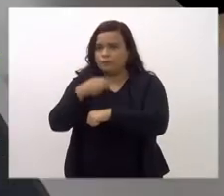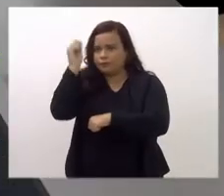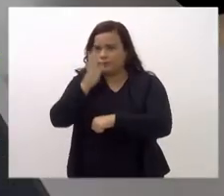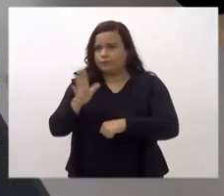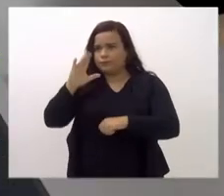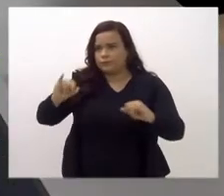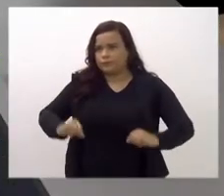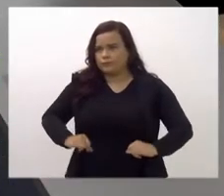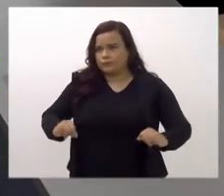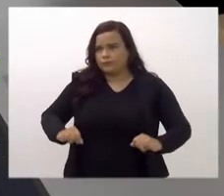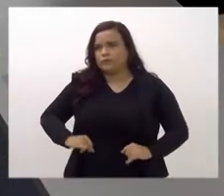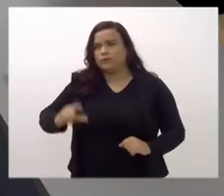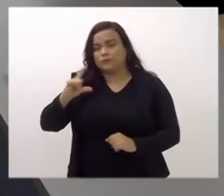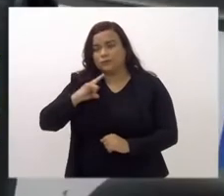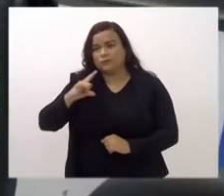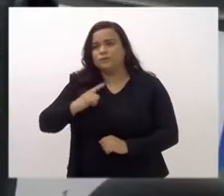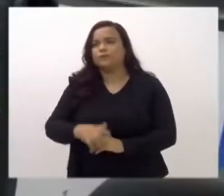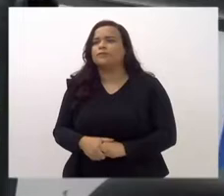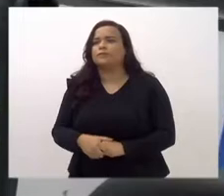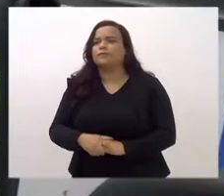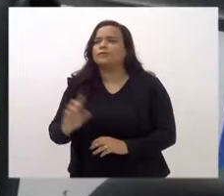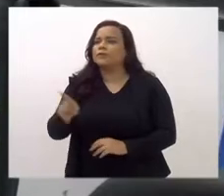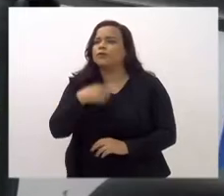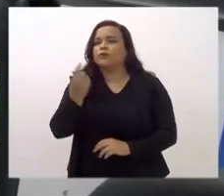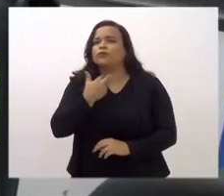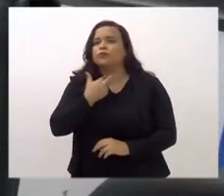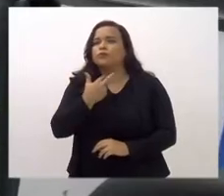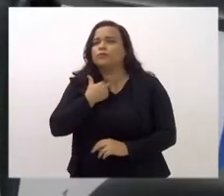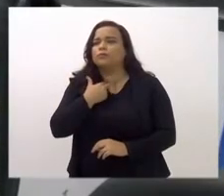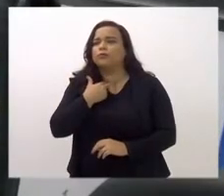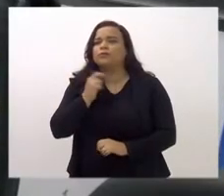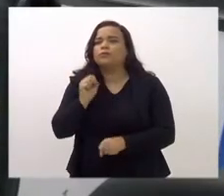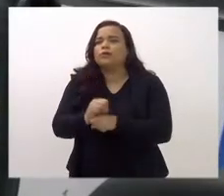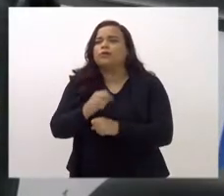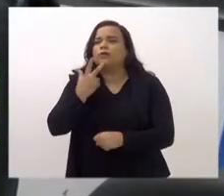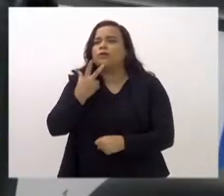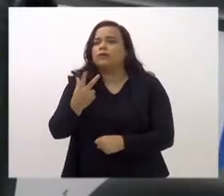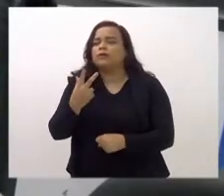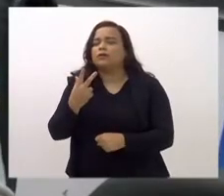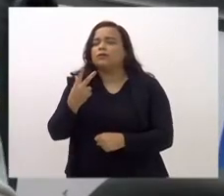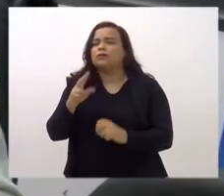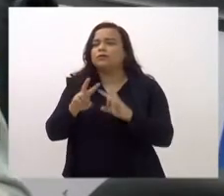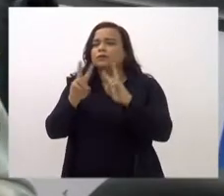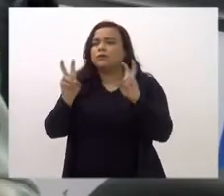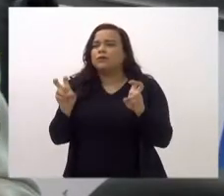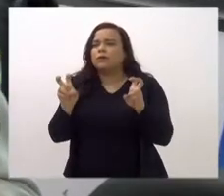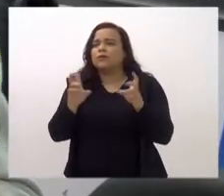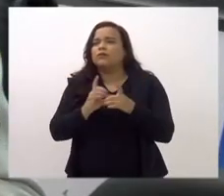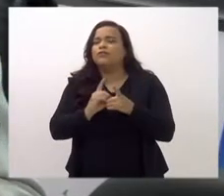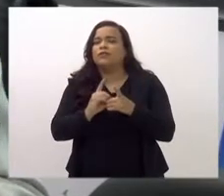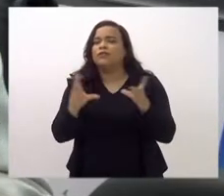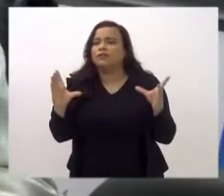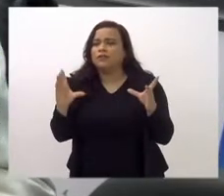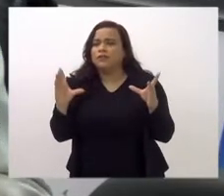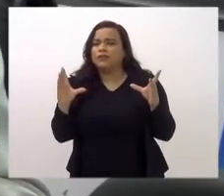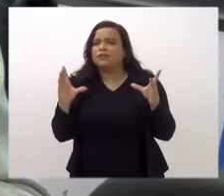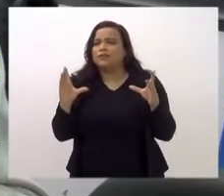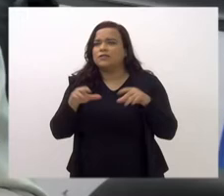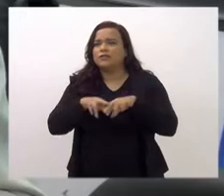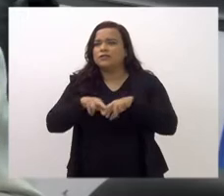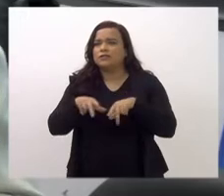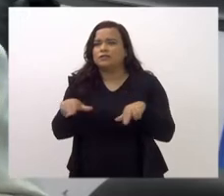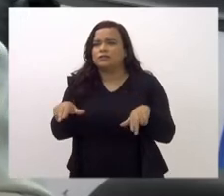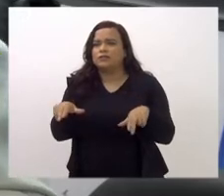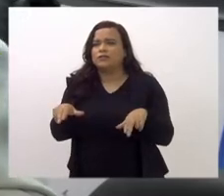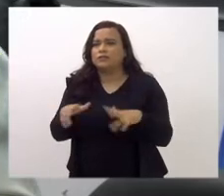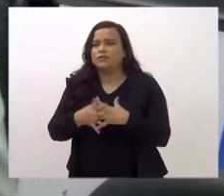nossa nos defesa reunimos da democracia, intensamente, as das entidades, o liberdades e da parlamento, Constituição e como aspectos sistematiza os pontos de fundamentais para a divergência e nossa vida em começa